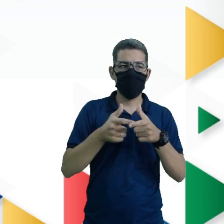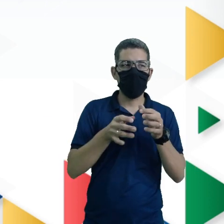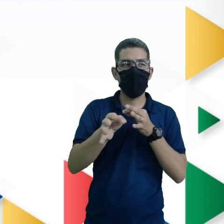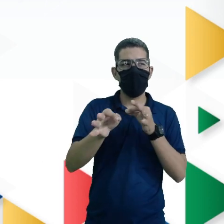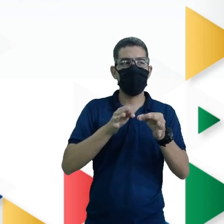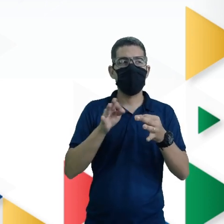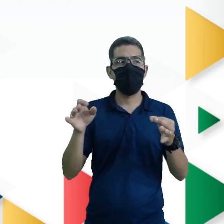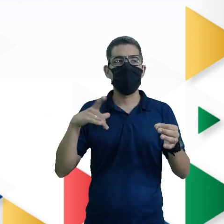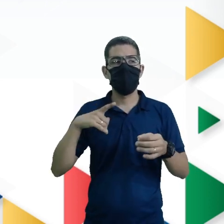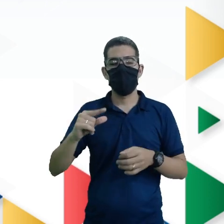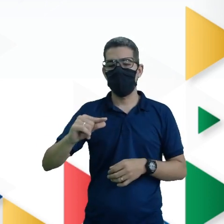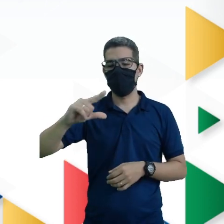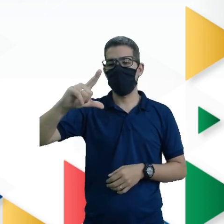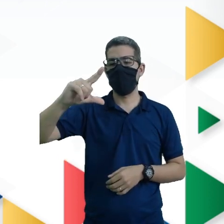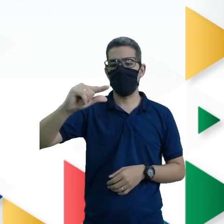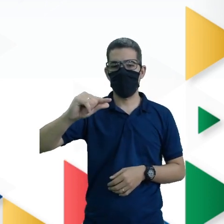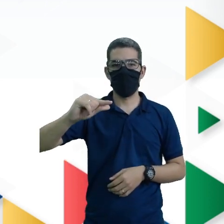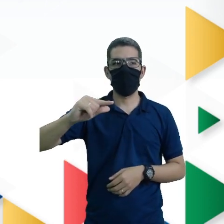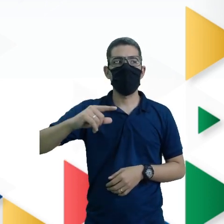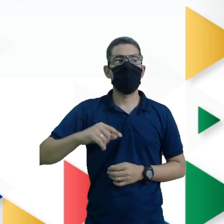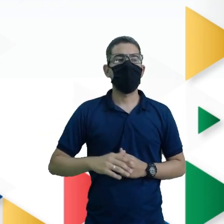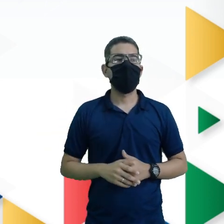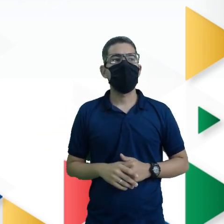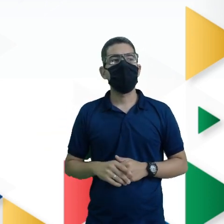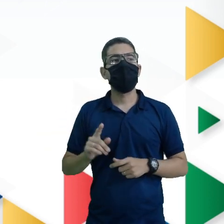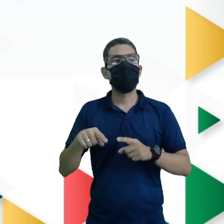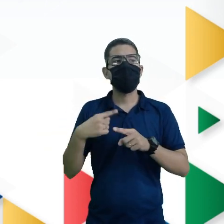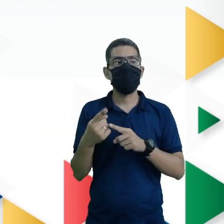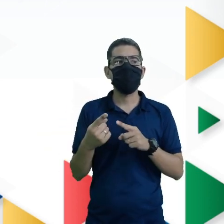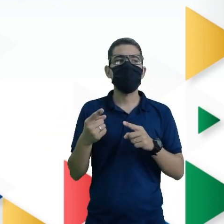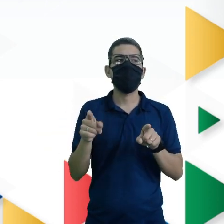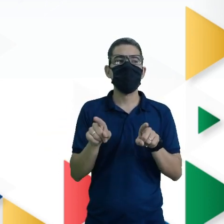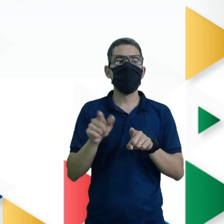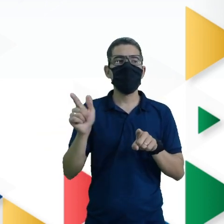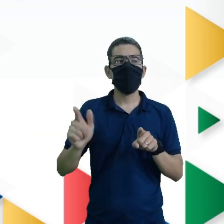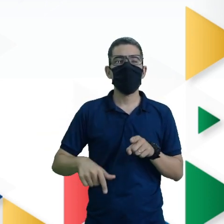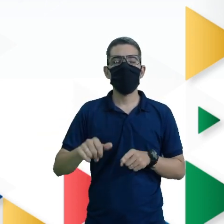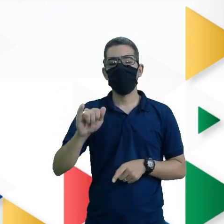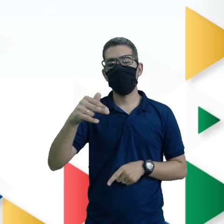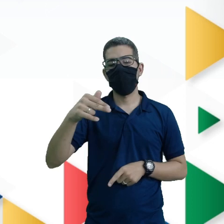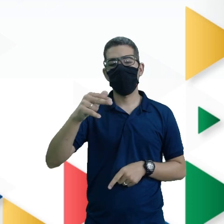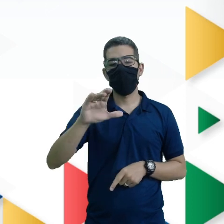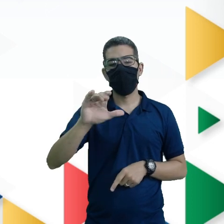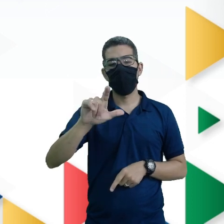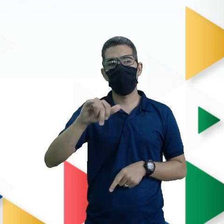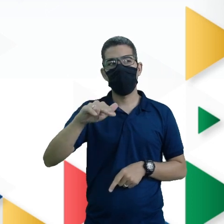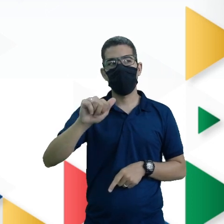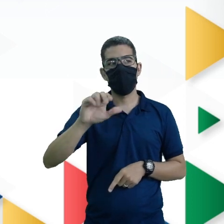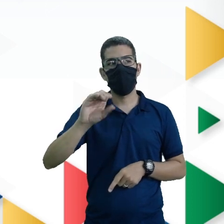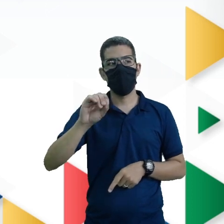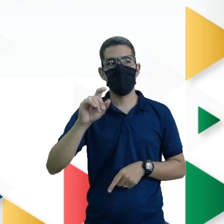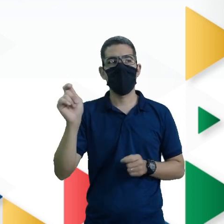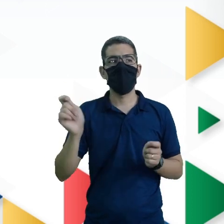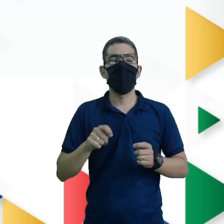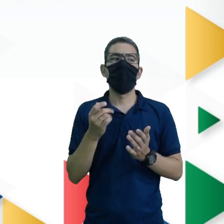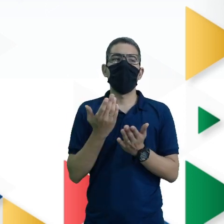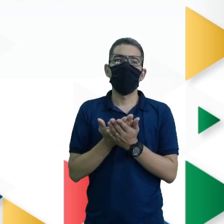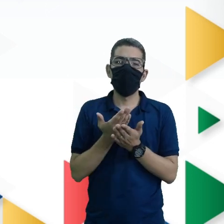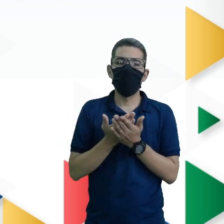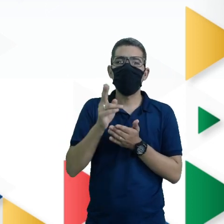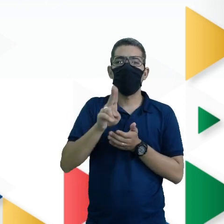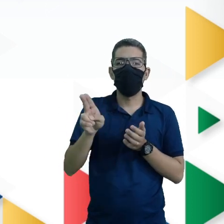de abertura, tá? E inclinação, que você vai ver daqui a pouco. Você pode ensinar a partir de barbante, você pode ensinar a partir